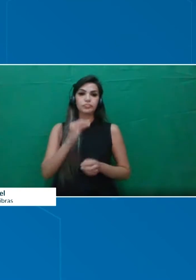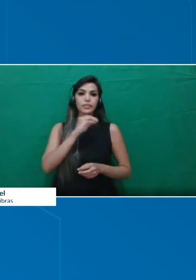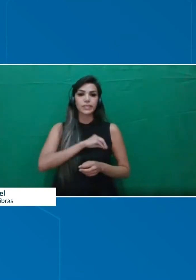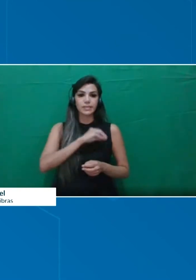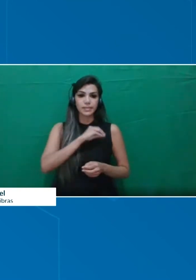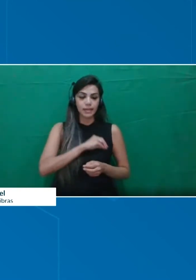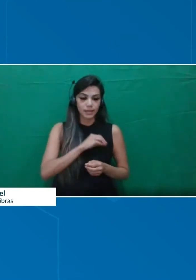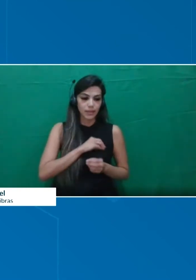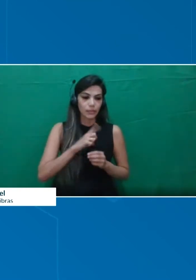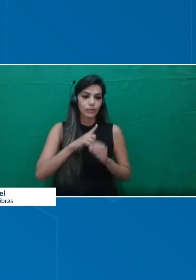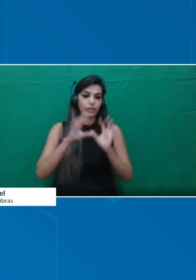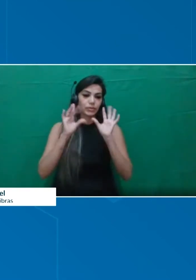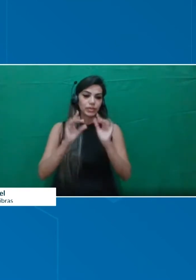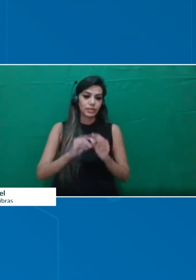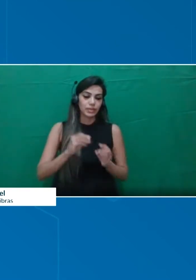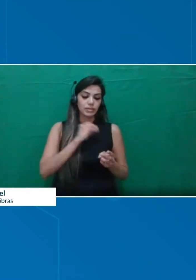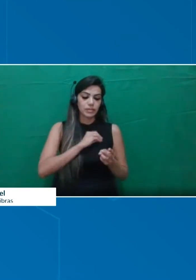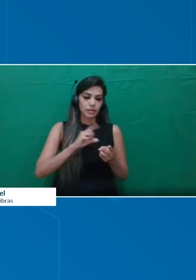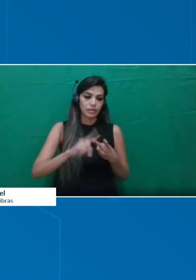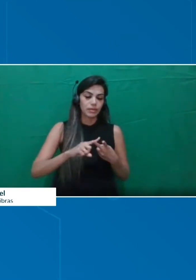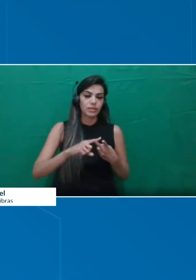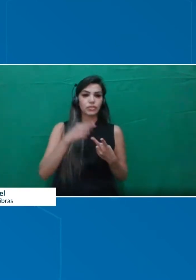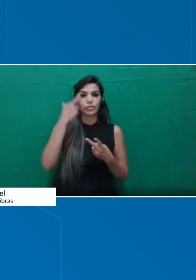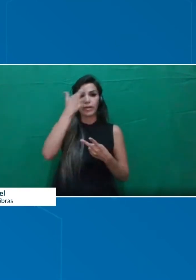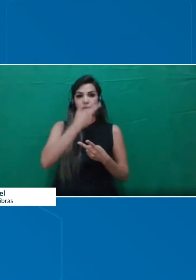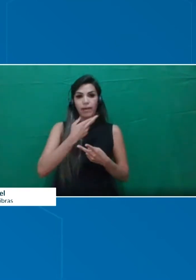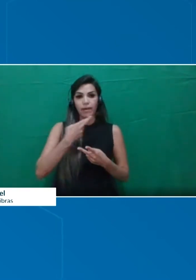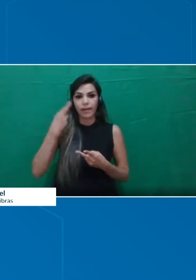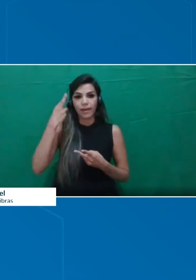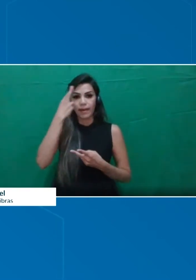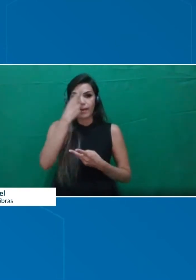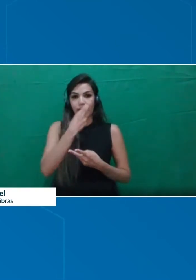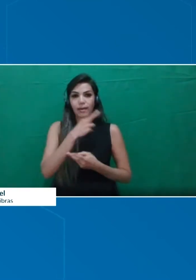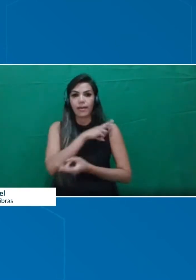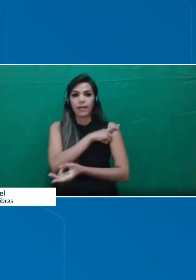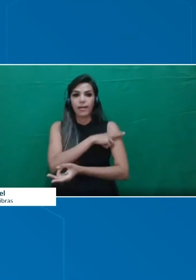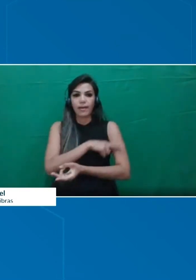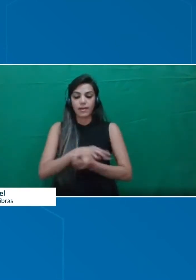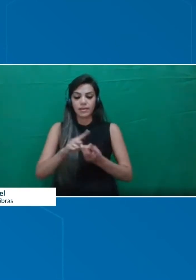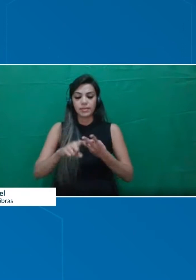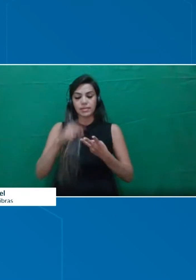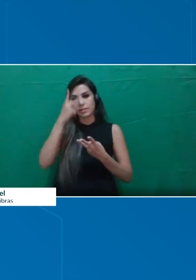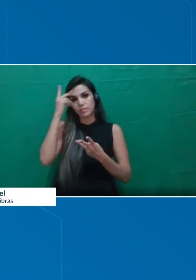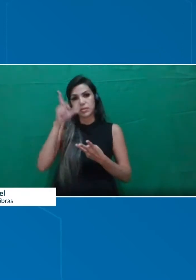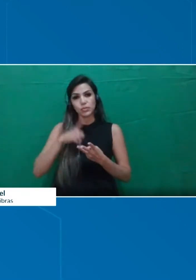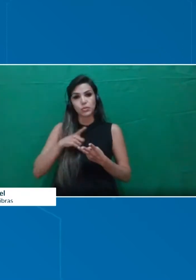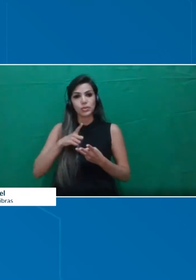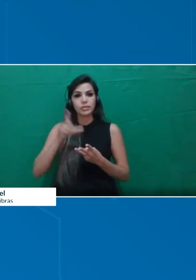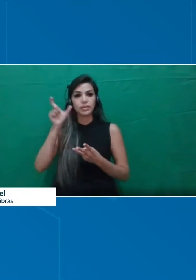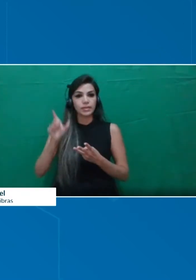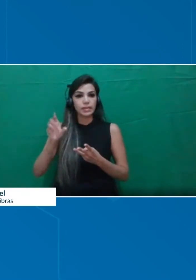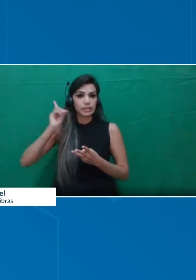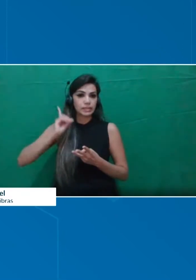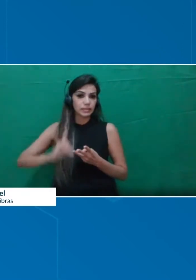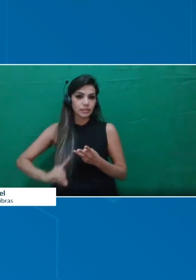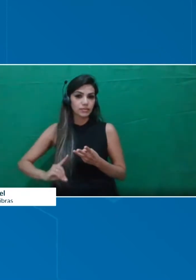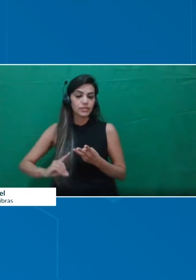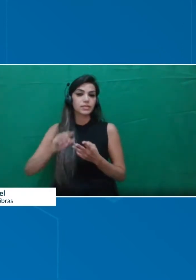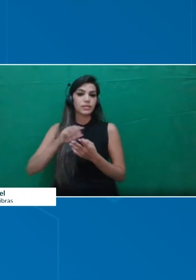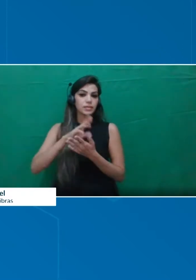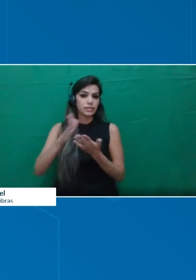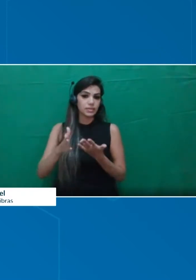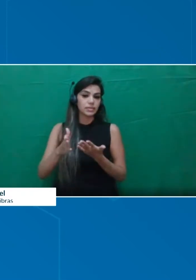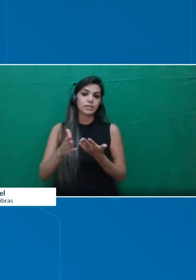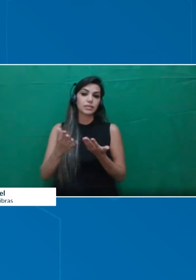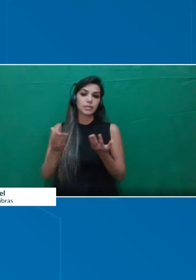de raça, de pessoas com deficiências, todos eles projetados a partir do nosso